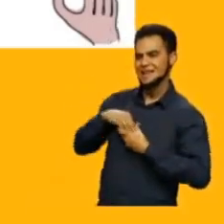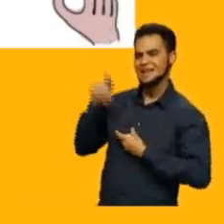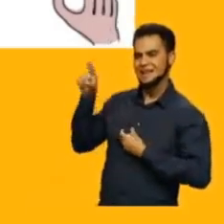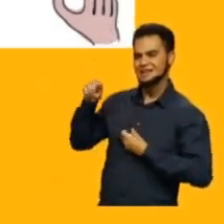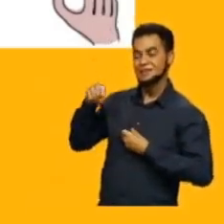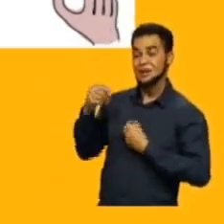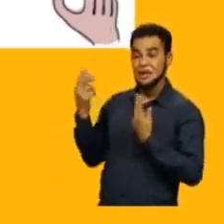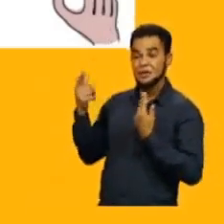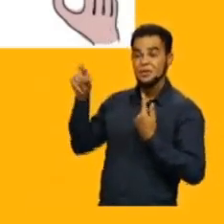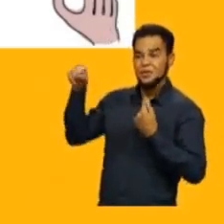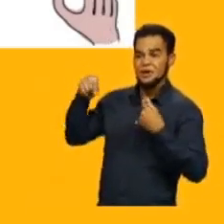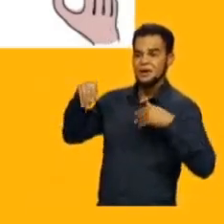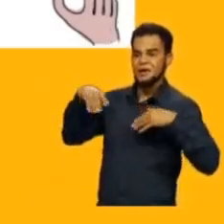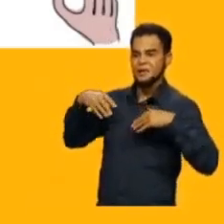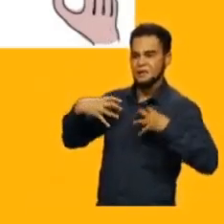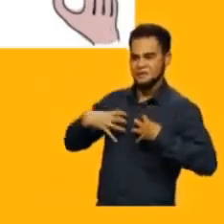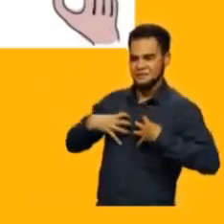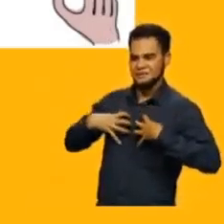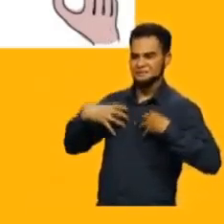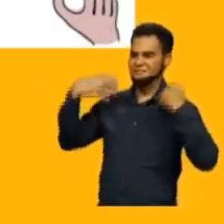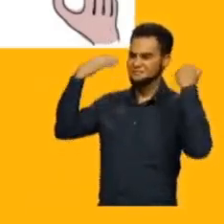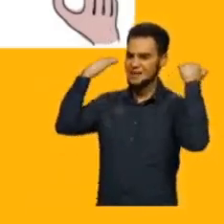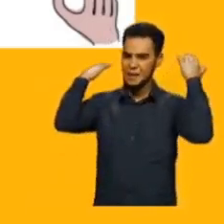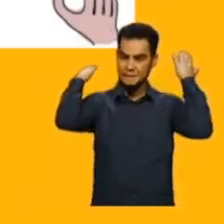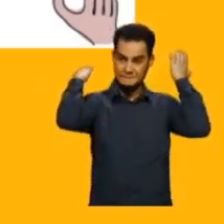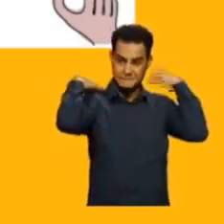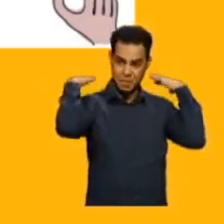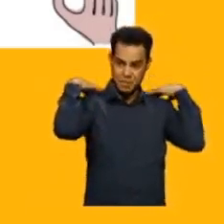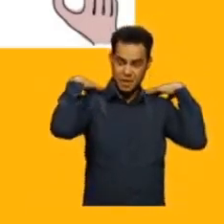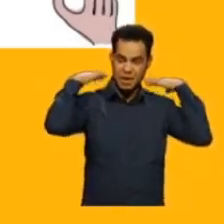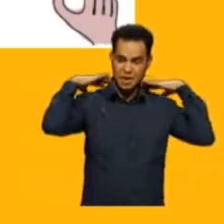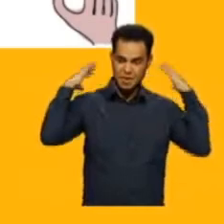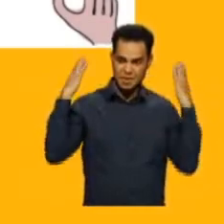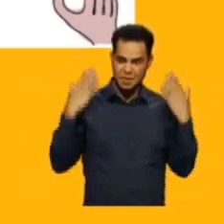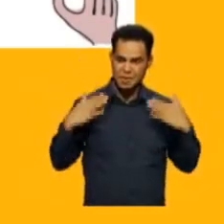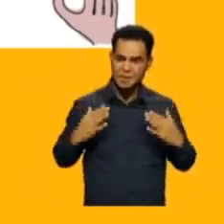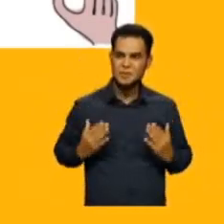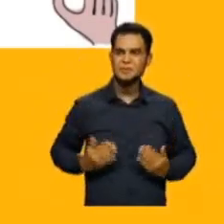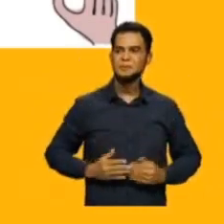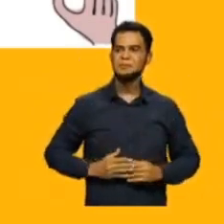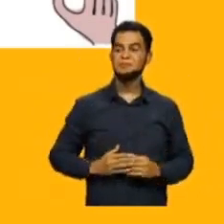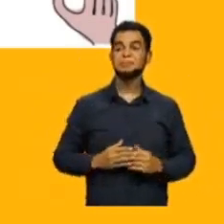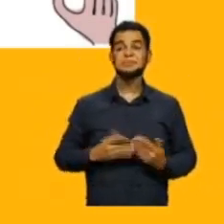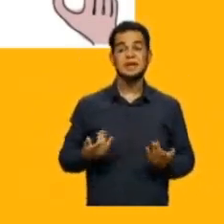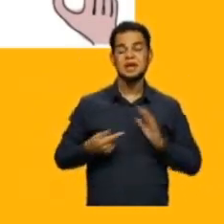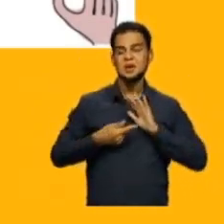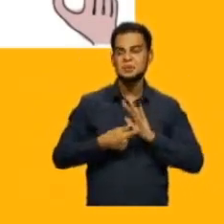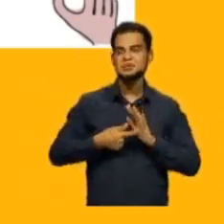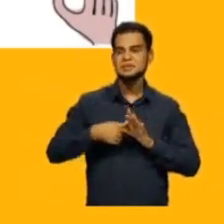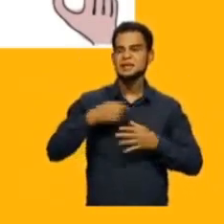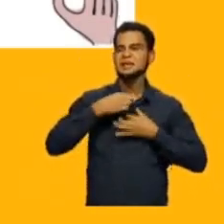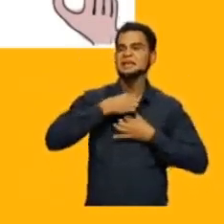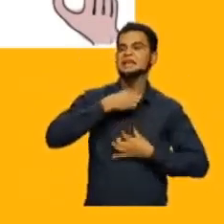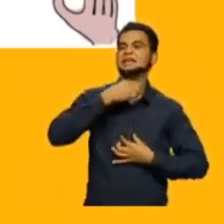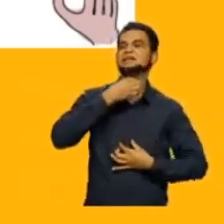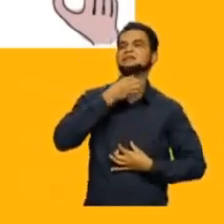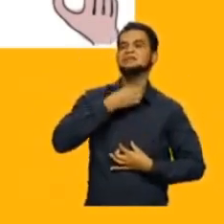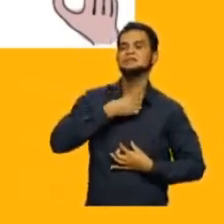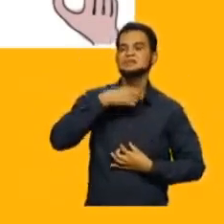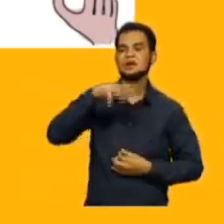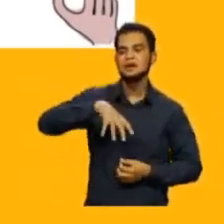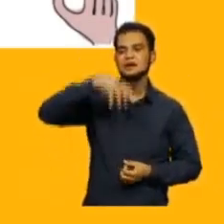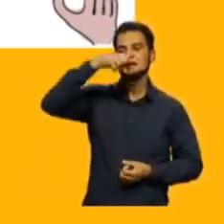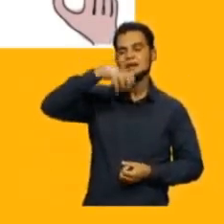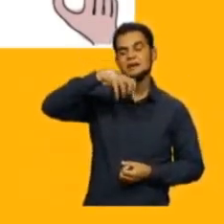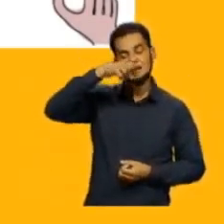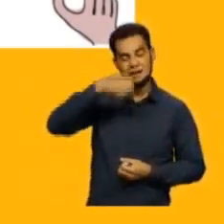cobre a parte cortada da garrafa, representando o diafragma, e eu mostrei que os canudinhos aí é a traqueia e os brônquios, e